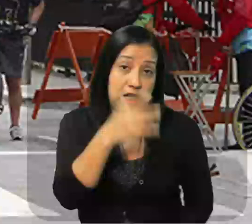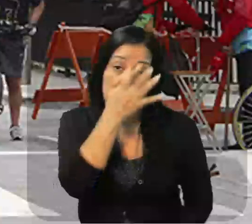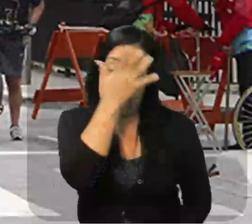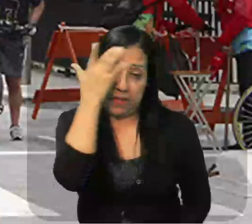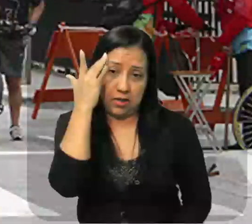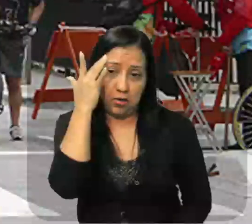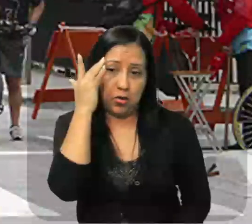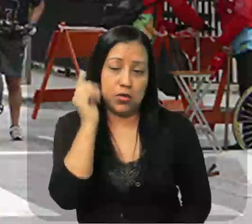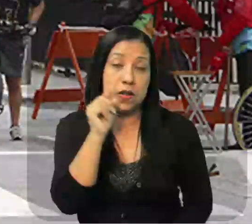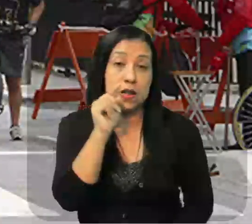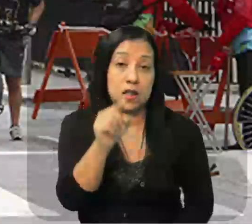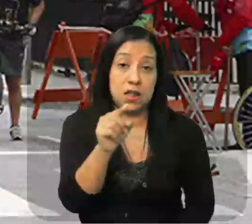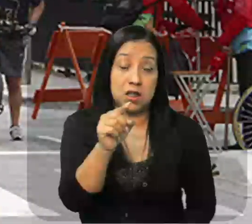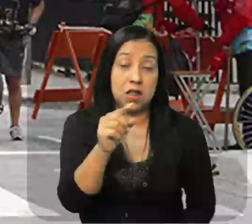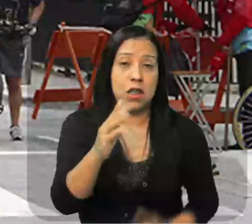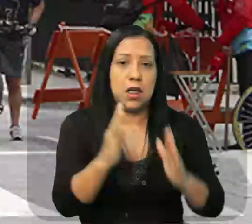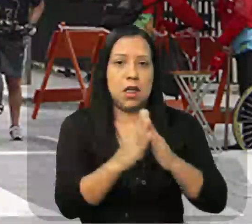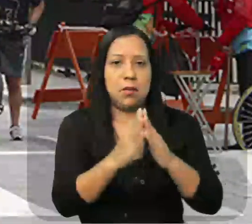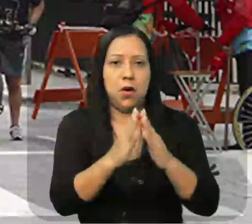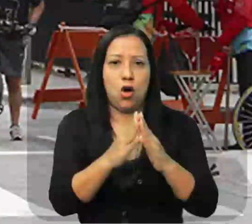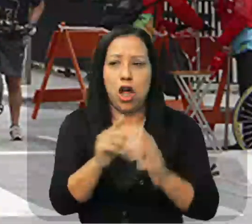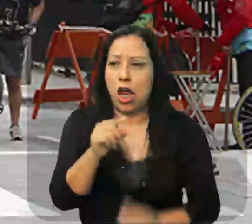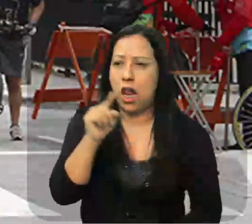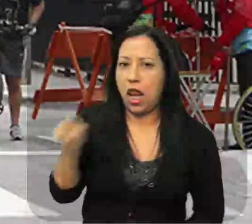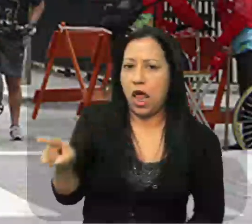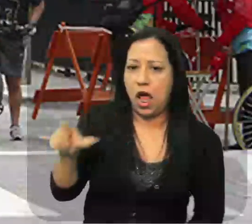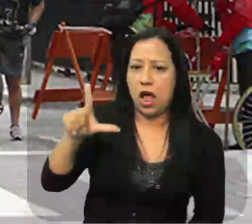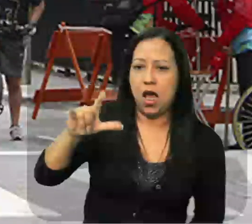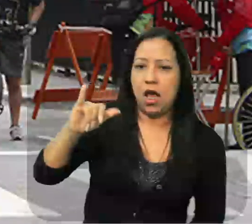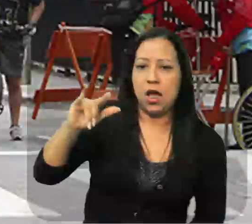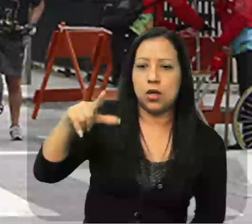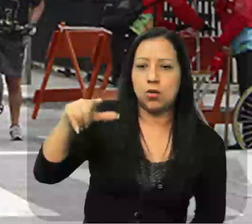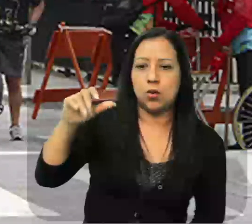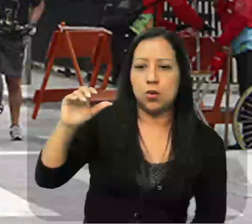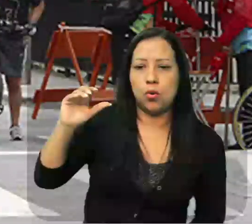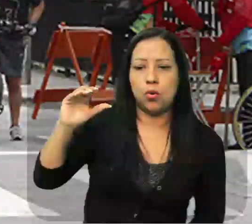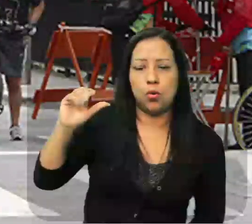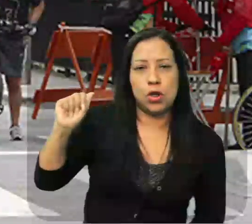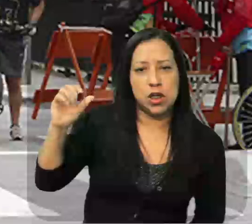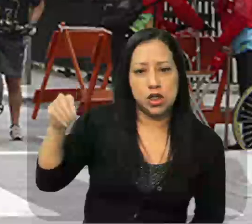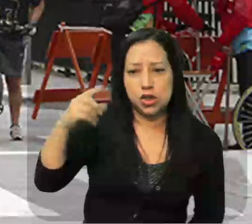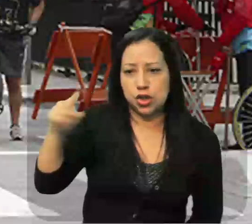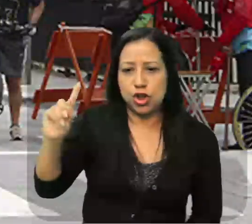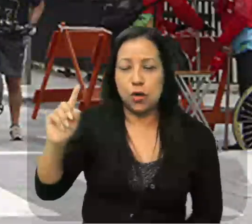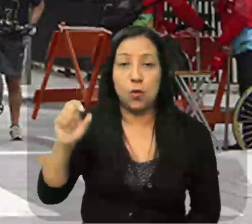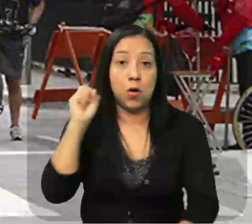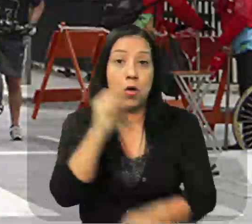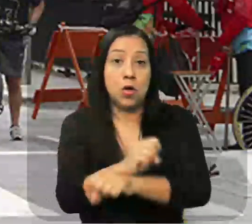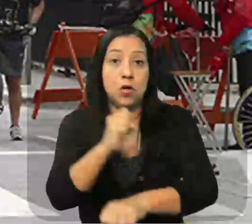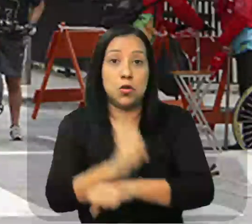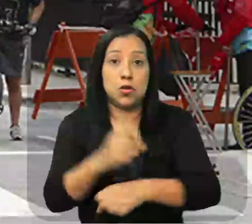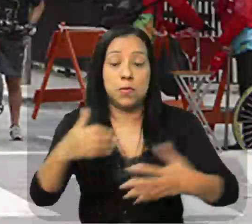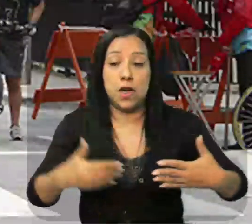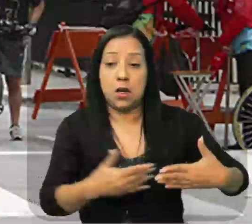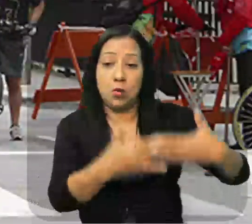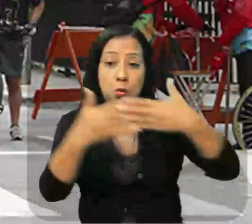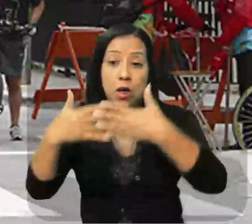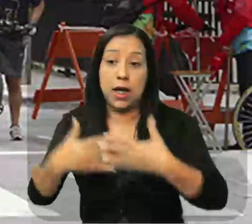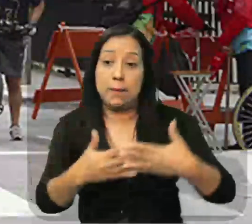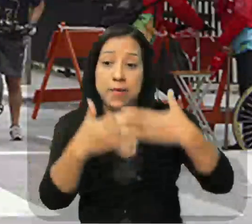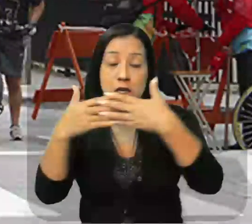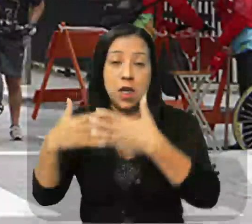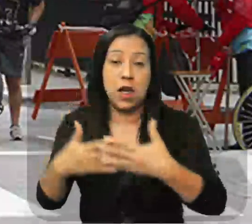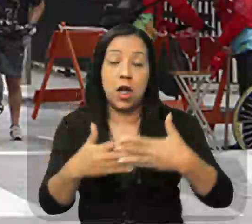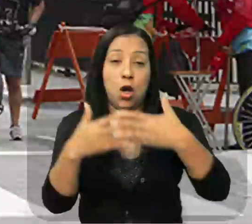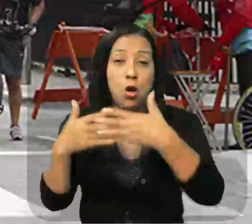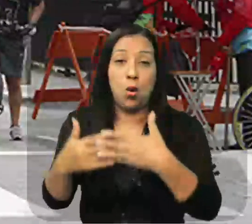corriqueira. Galera, vocês tem gente aí, ó, que fica lá no lixão só esperando o